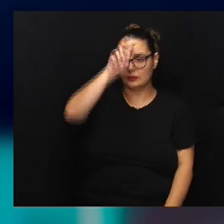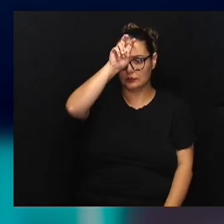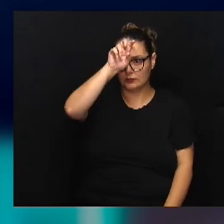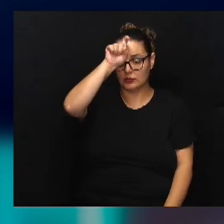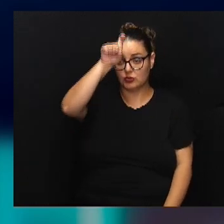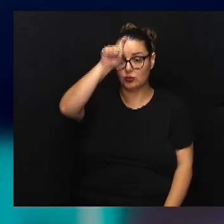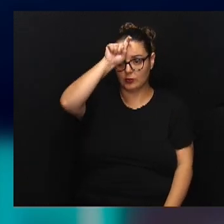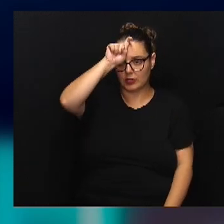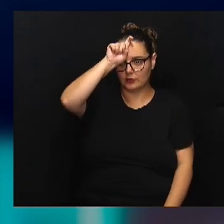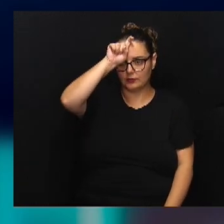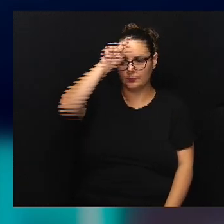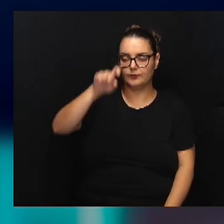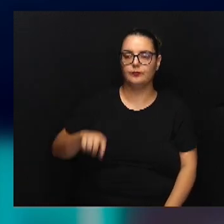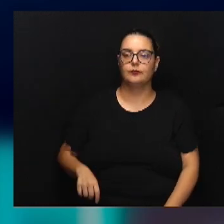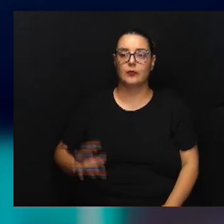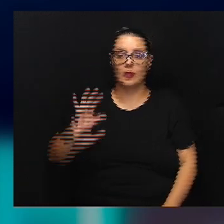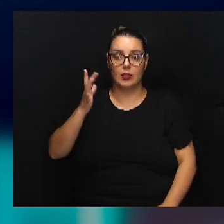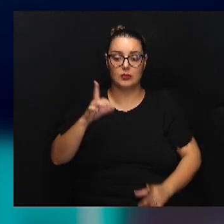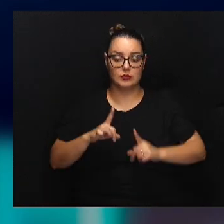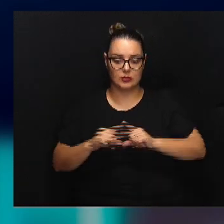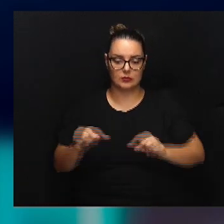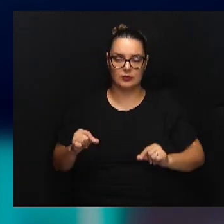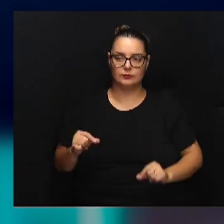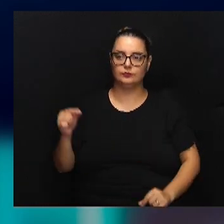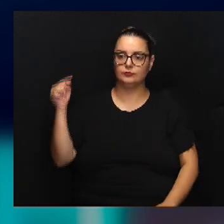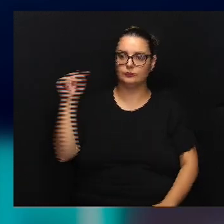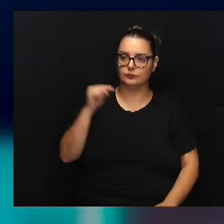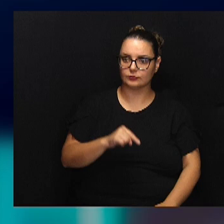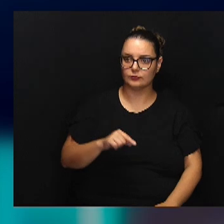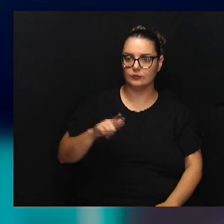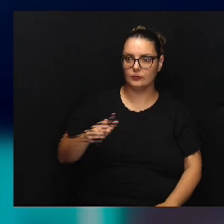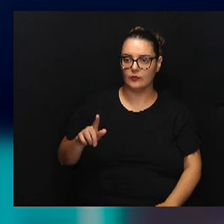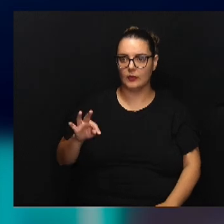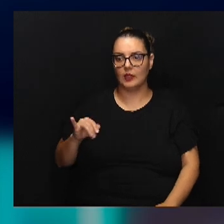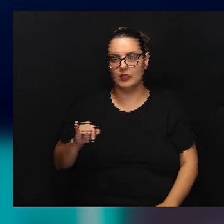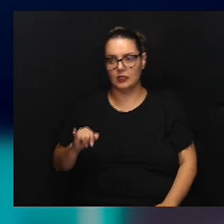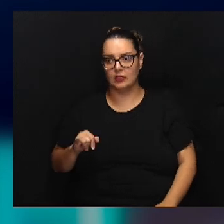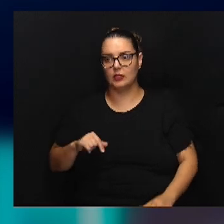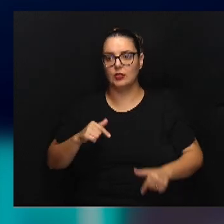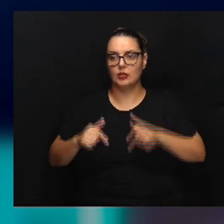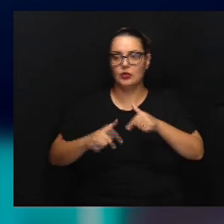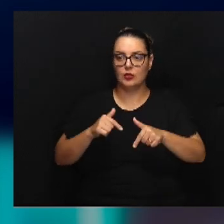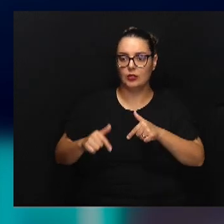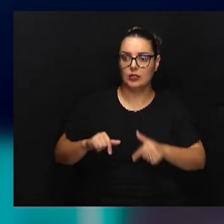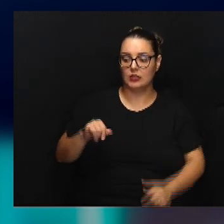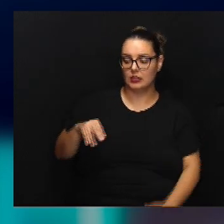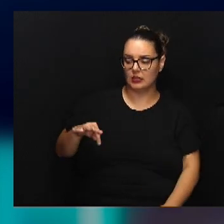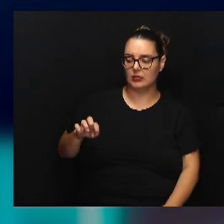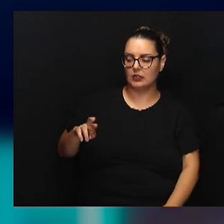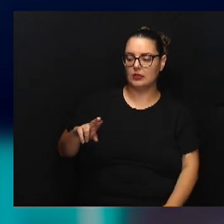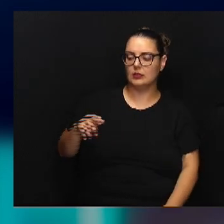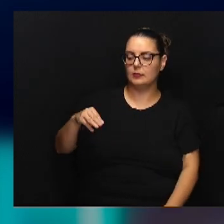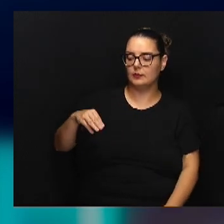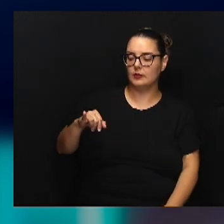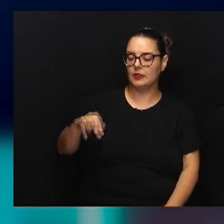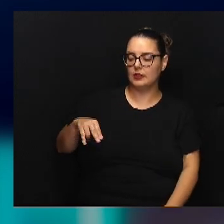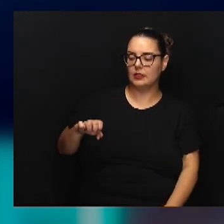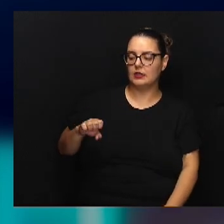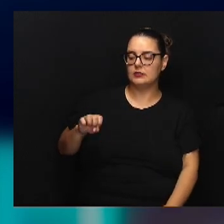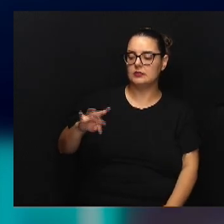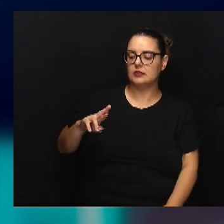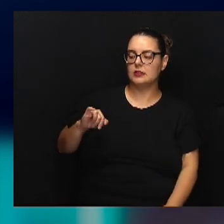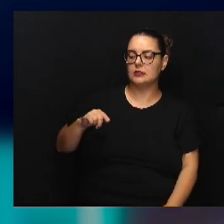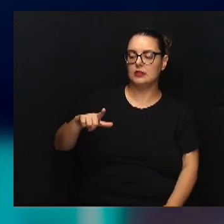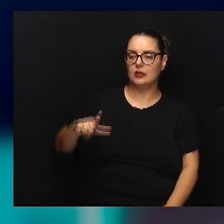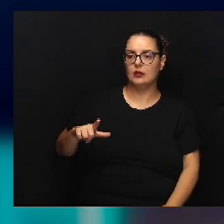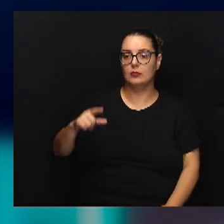ocorreu em Brasília, e que daí saiu o GTI, o Grupo de Trabalho Interministerial, para pensar soluções